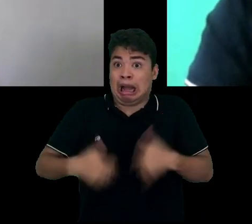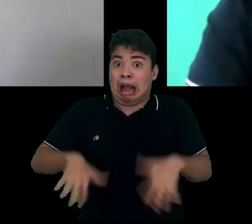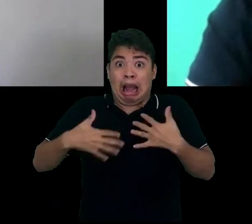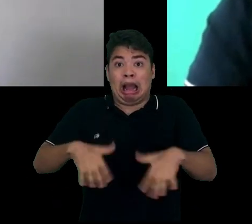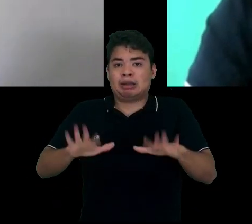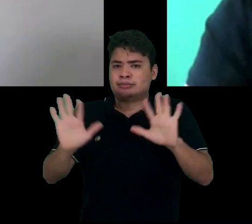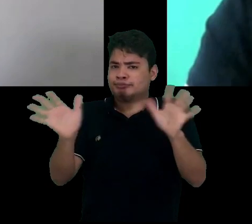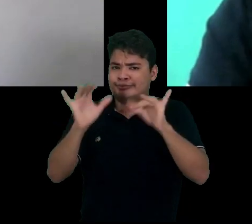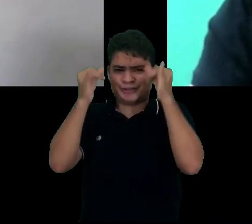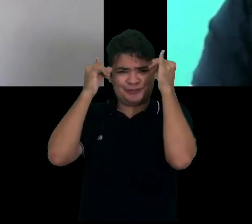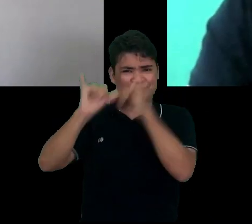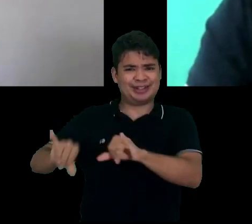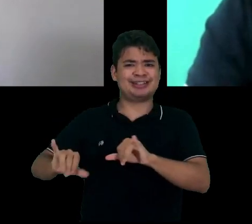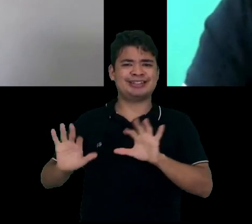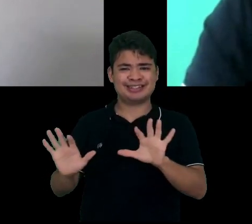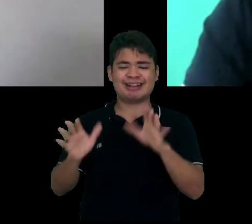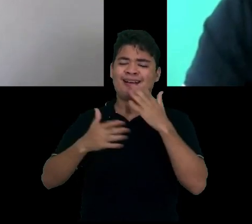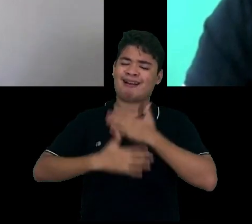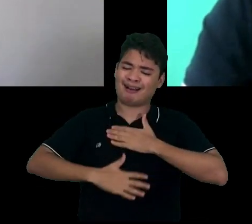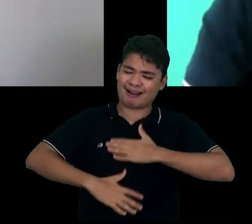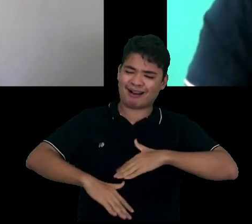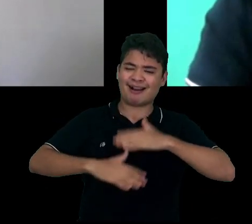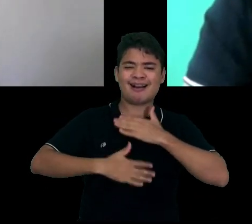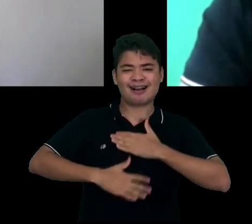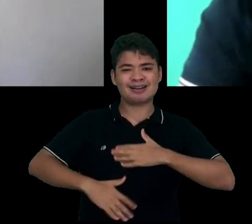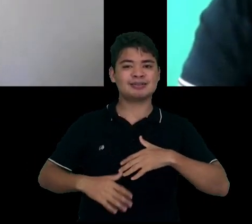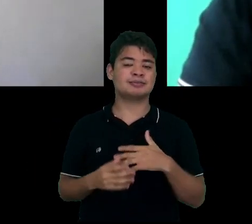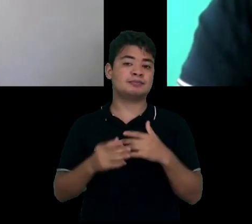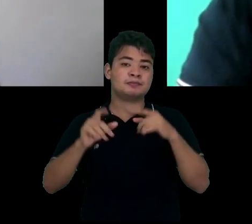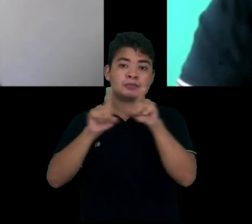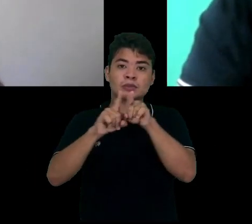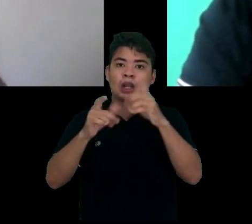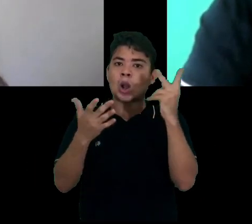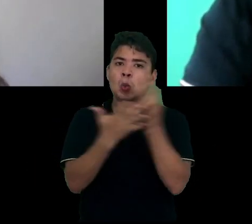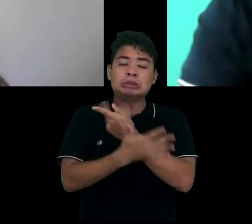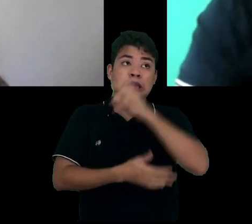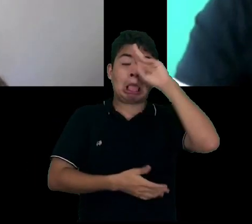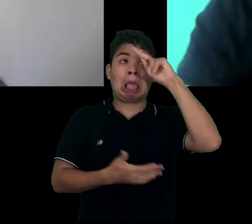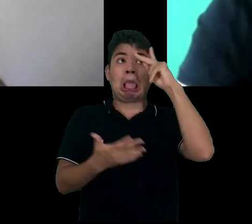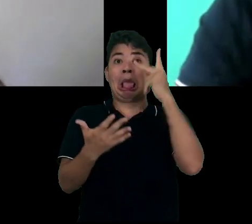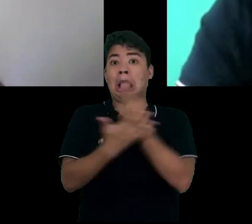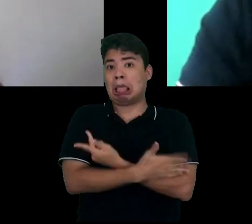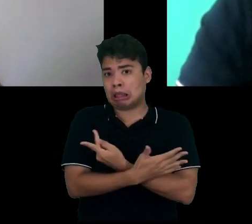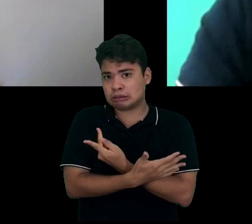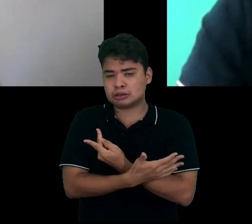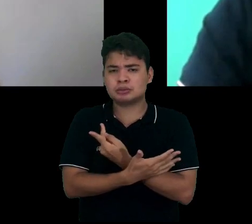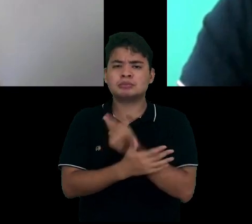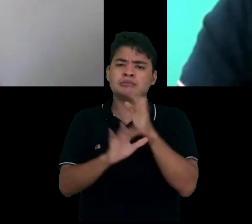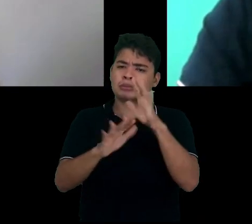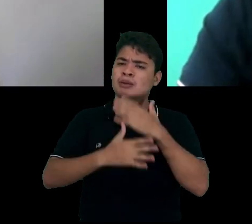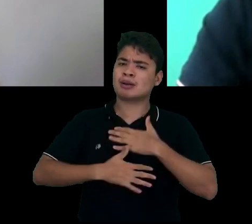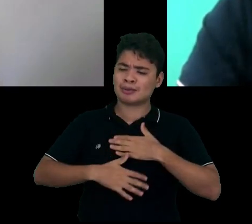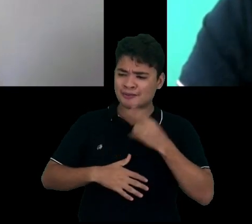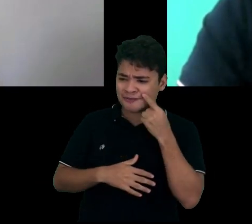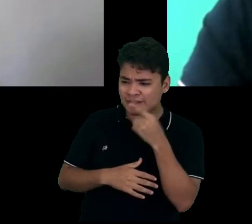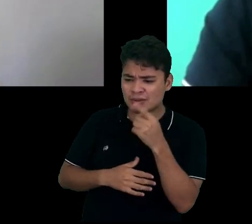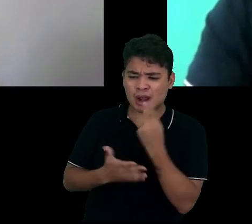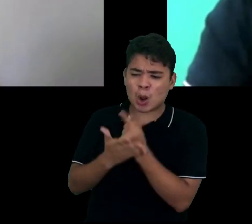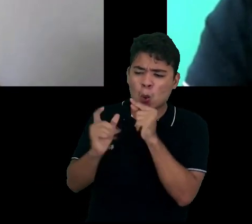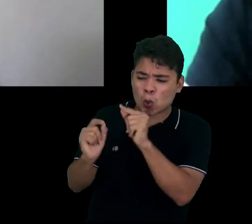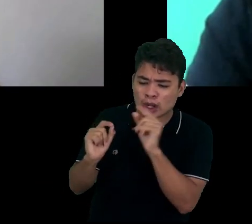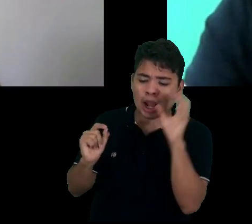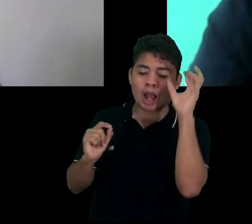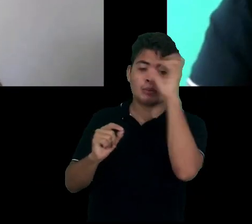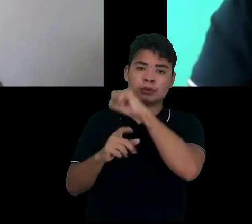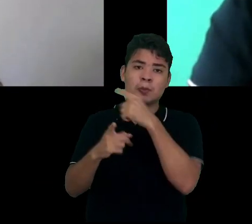né? Tenha Isso calma. mesmo. E quando cometer erros, procure aprender com os erros. Errar